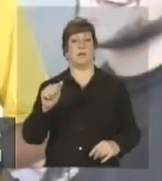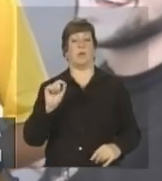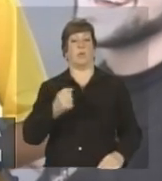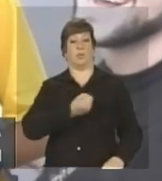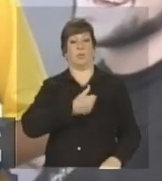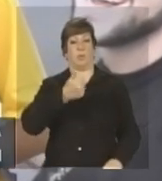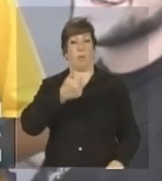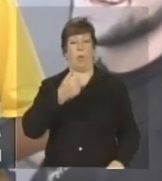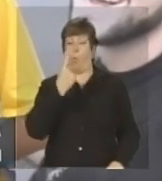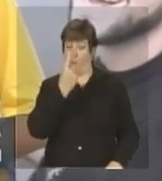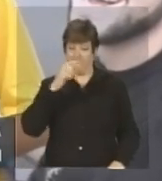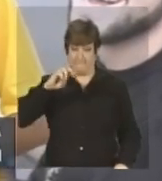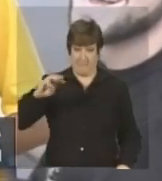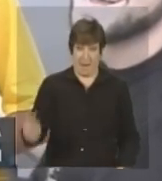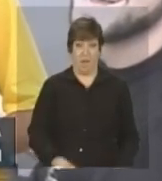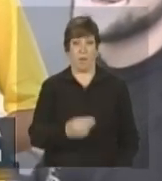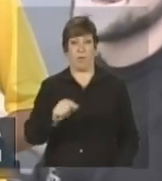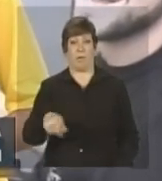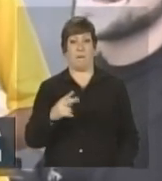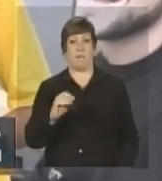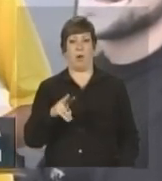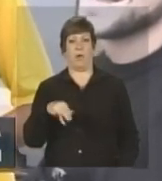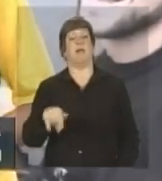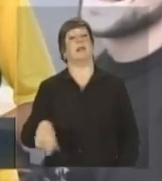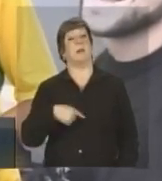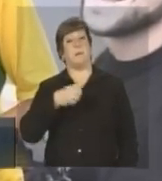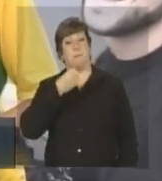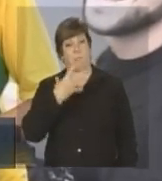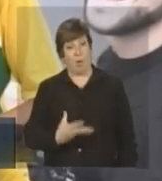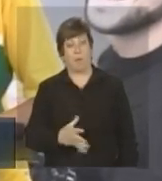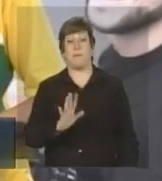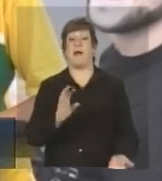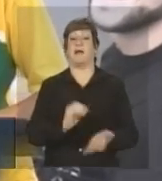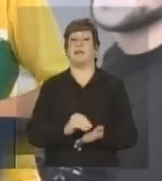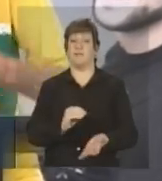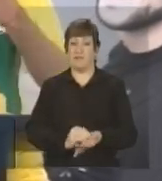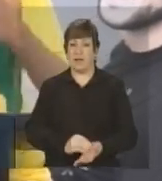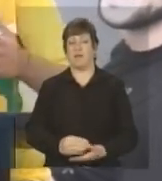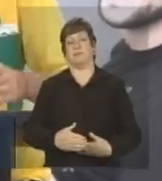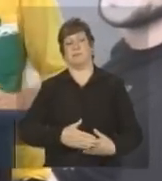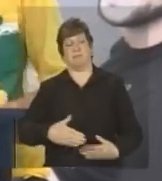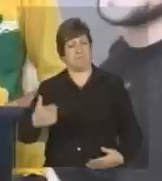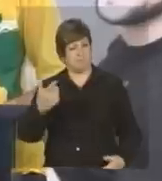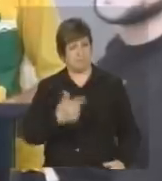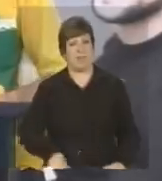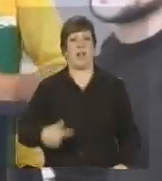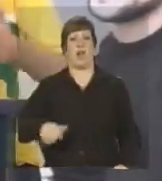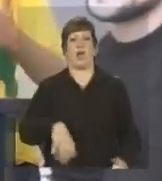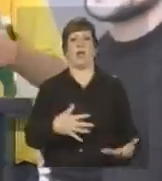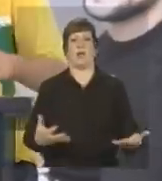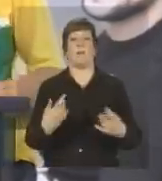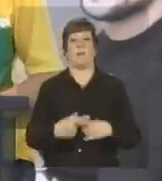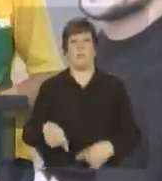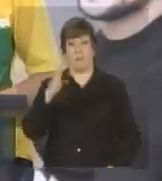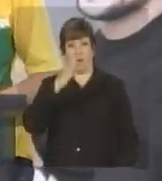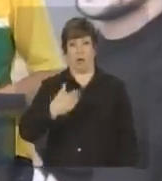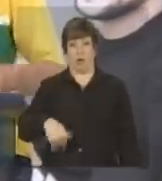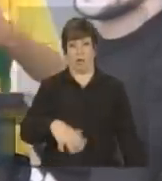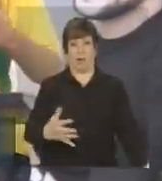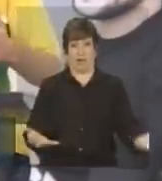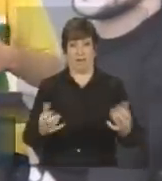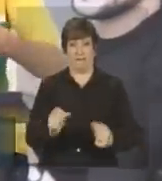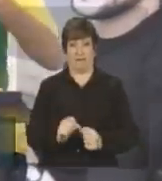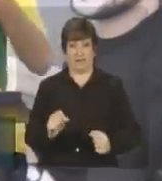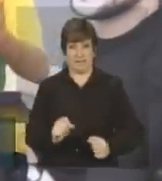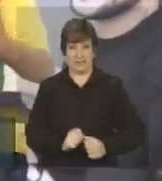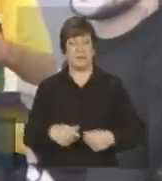do ProUni e dizemos que é bom e ainda é pouco, porque queremos muito mais, porque o Brasil que nós desejamos construir